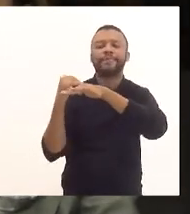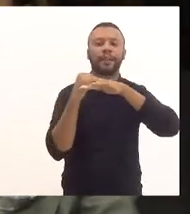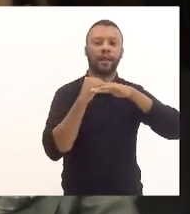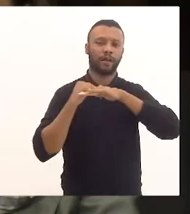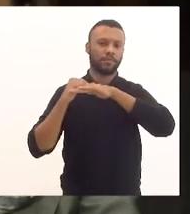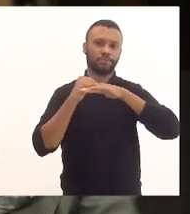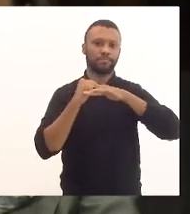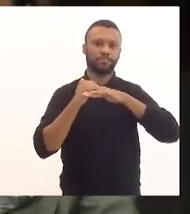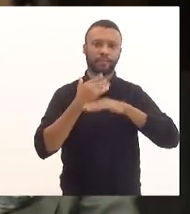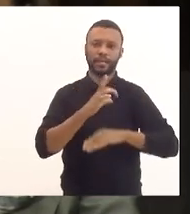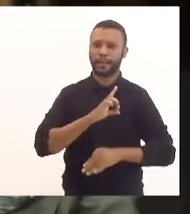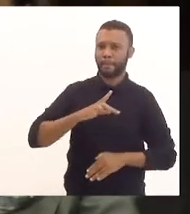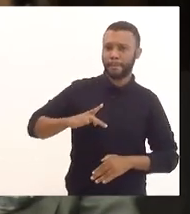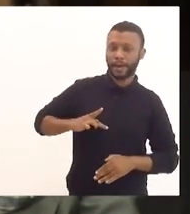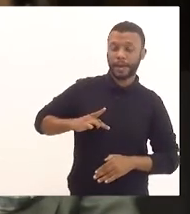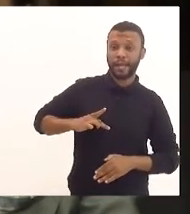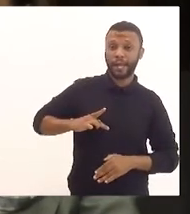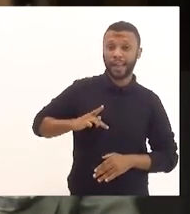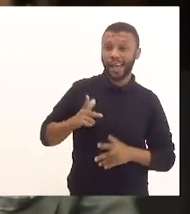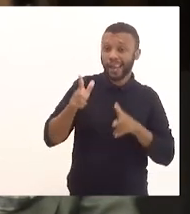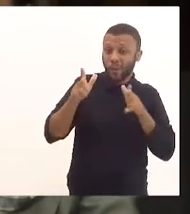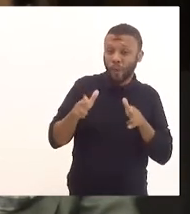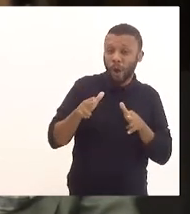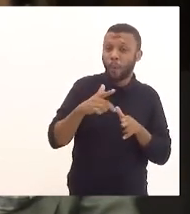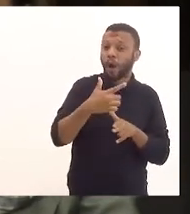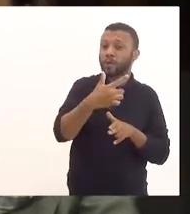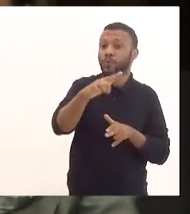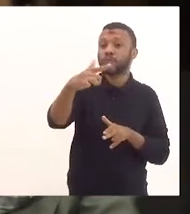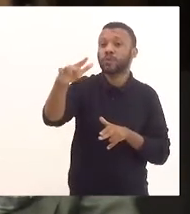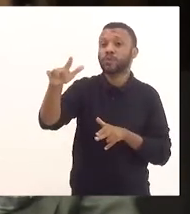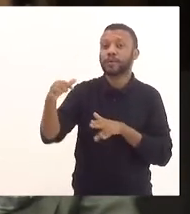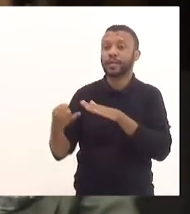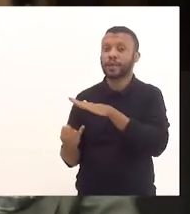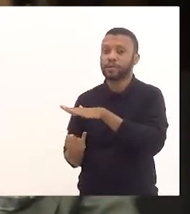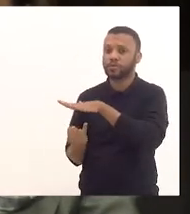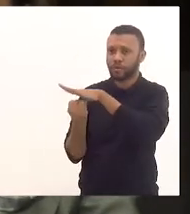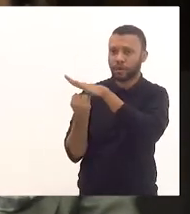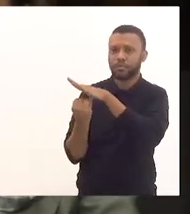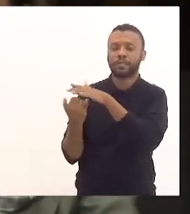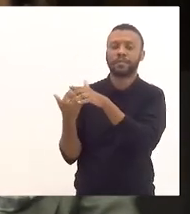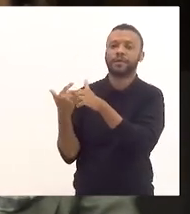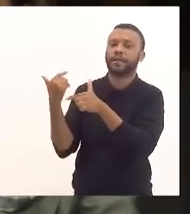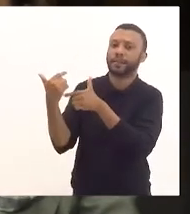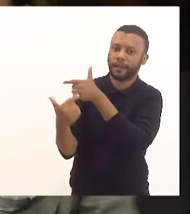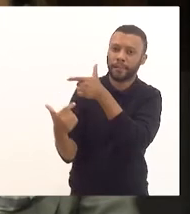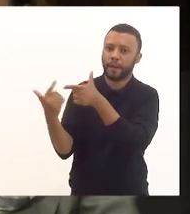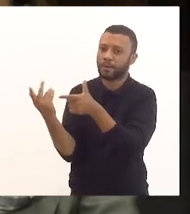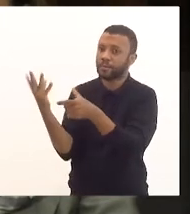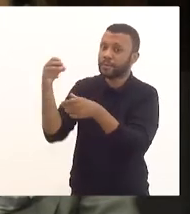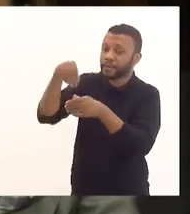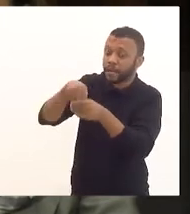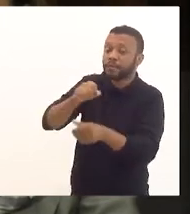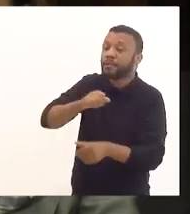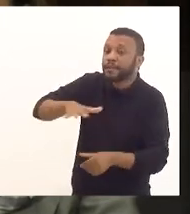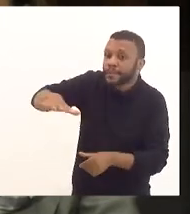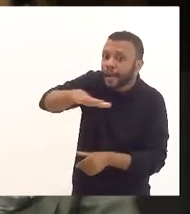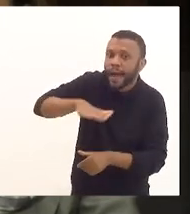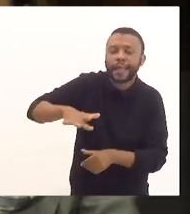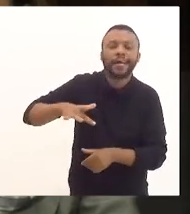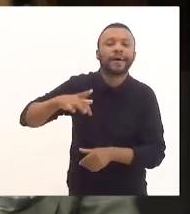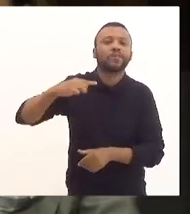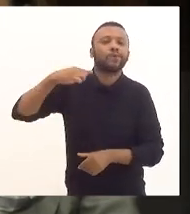a Todas aquelas outras instituições que participam do mundo do direito